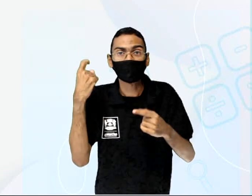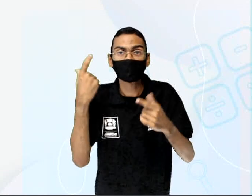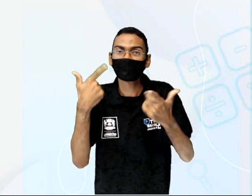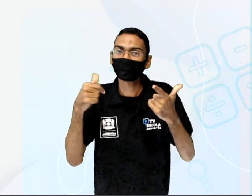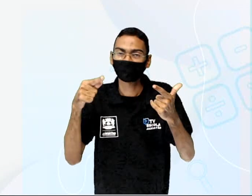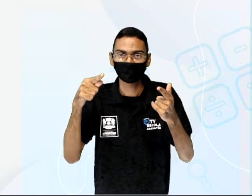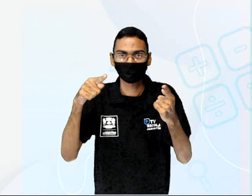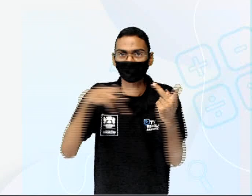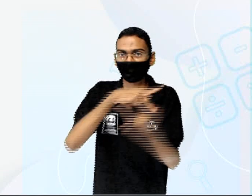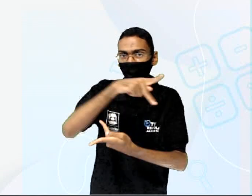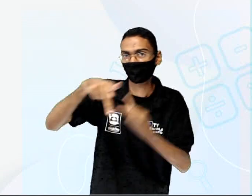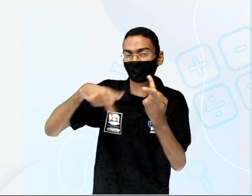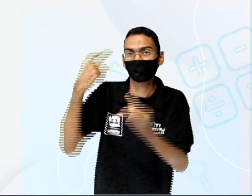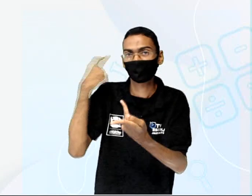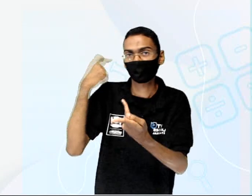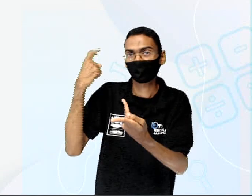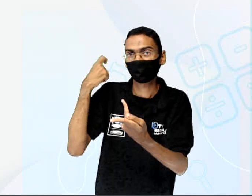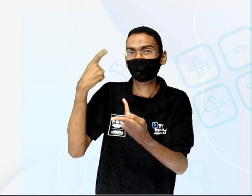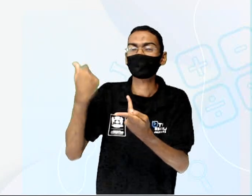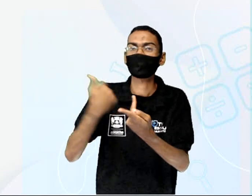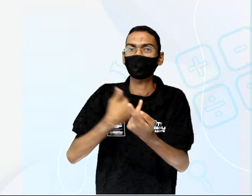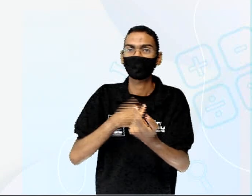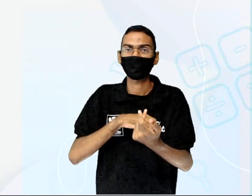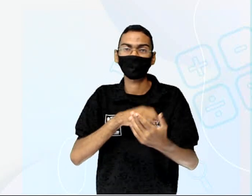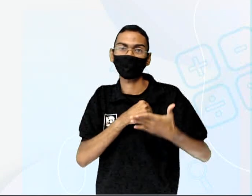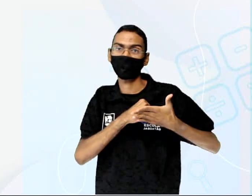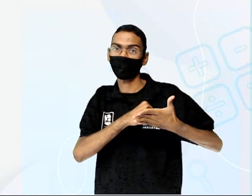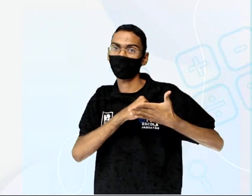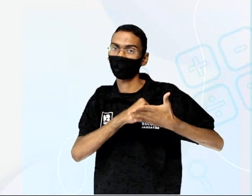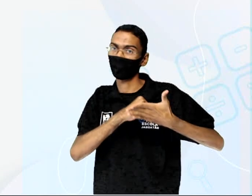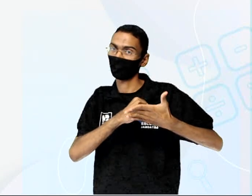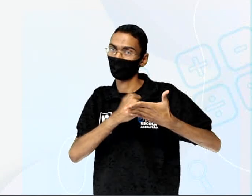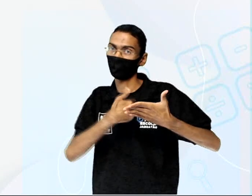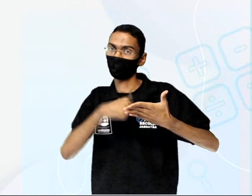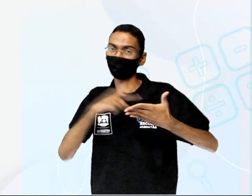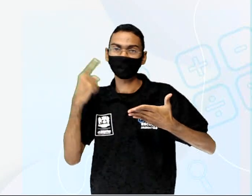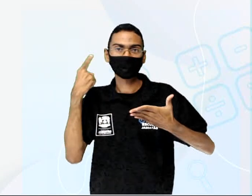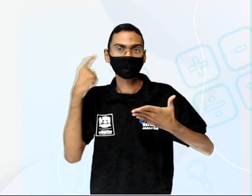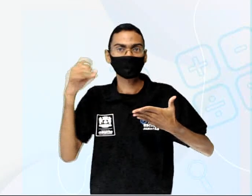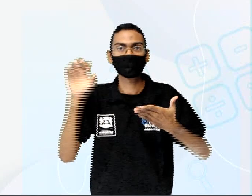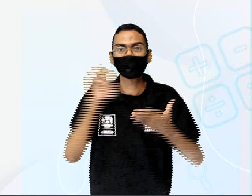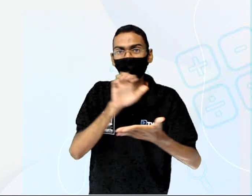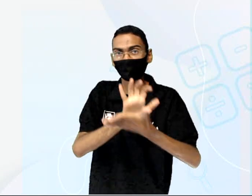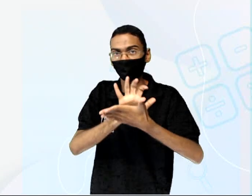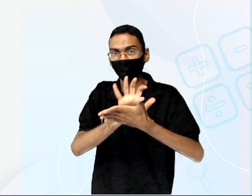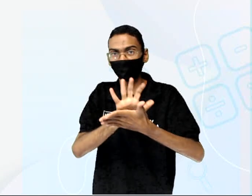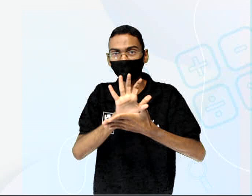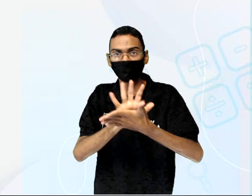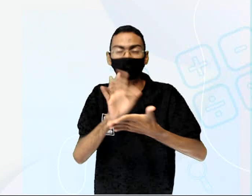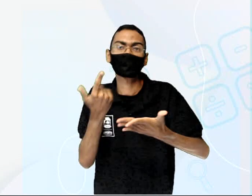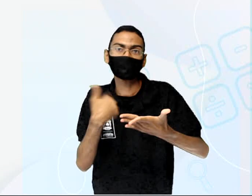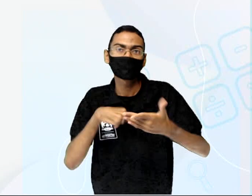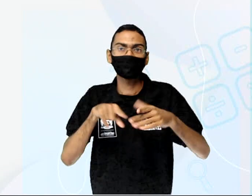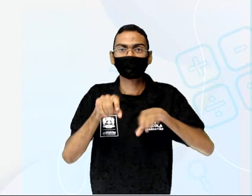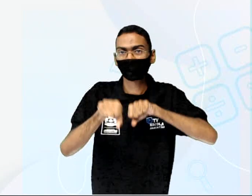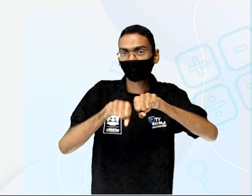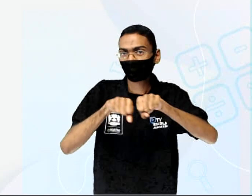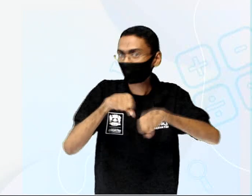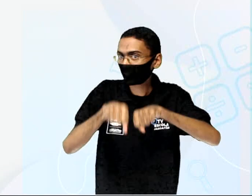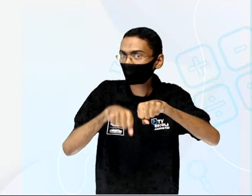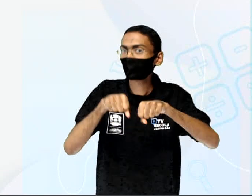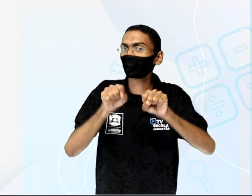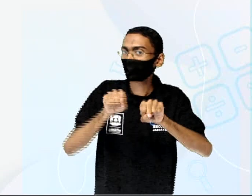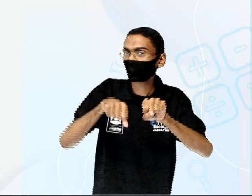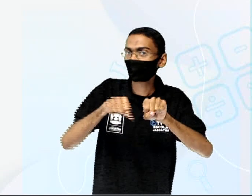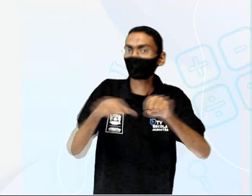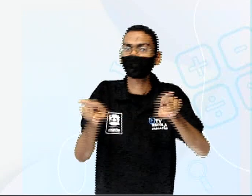espaço urbano, sons como batidas de coração, sons de buzinas de carro, de tráfego, de moto. Então, tudo isso